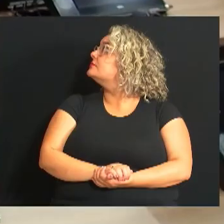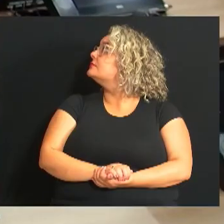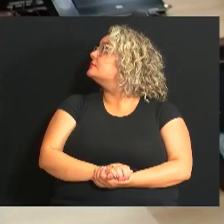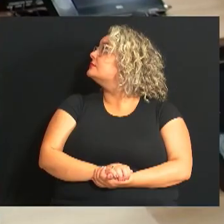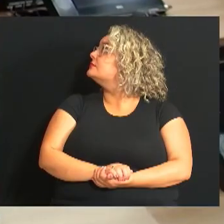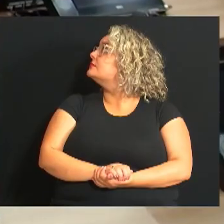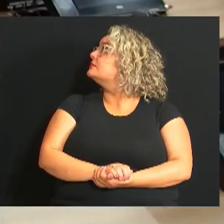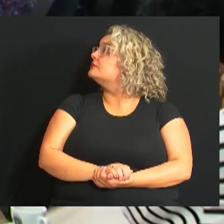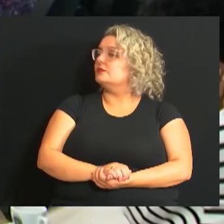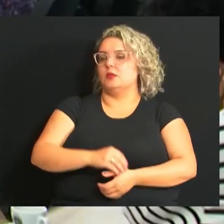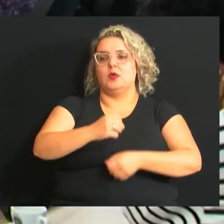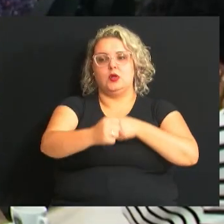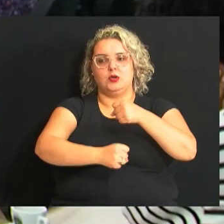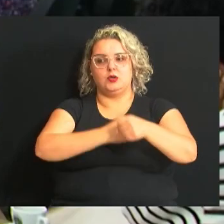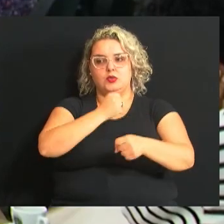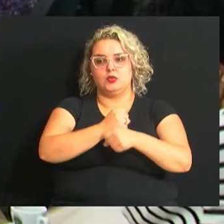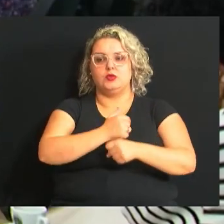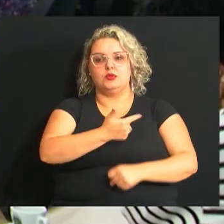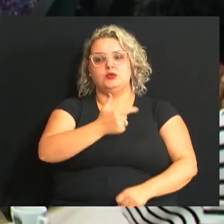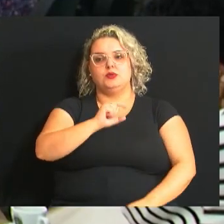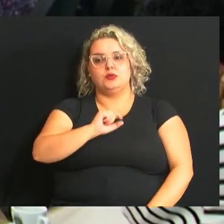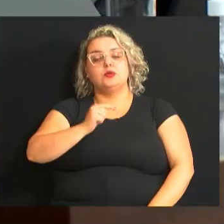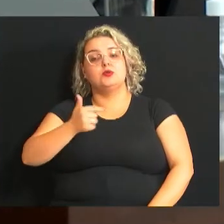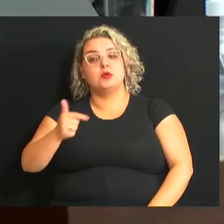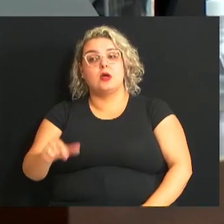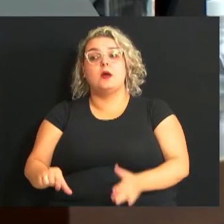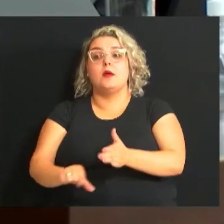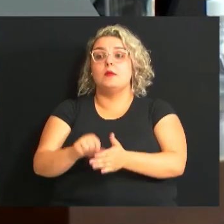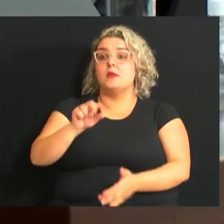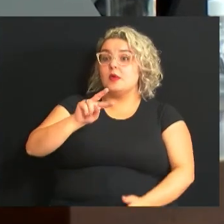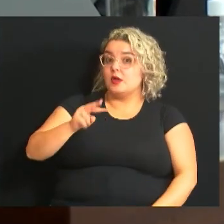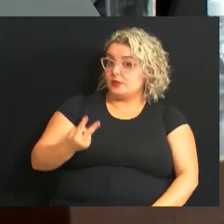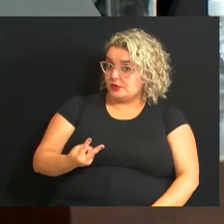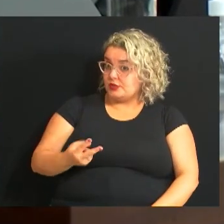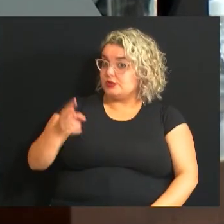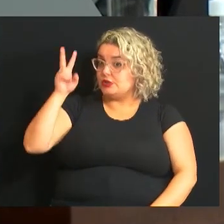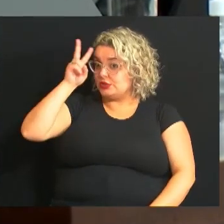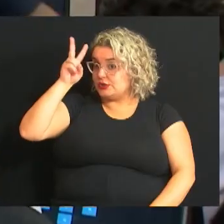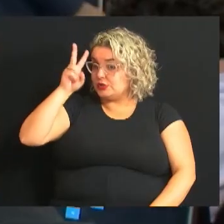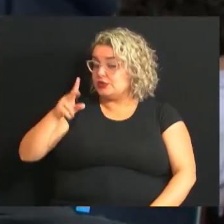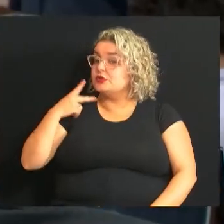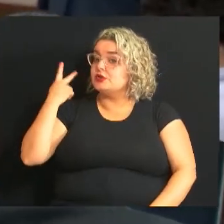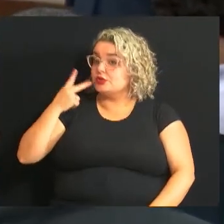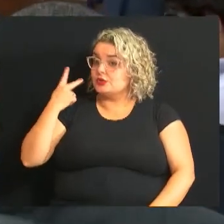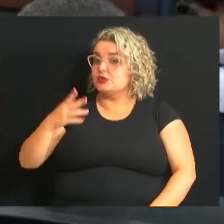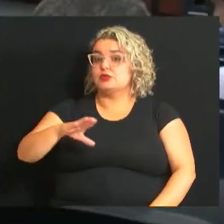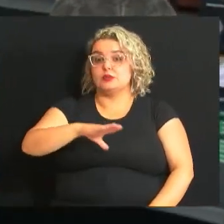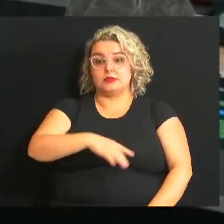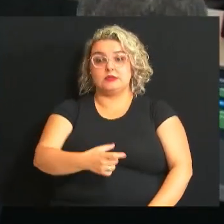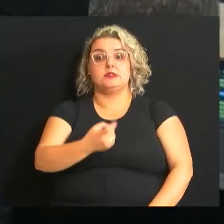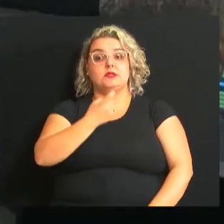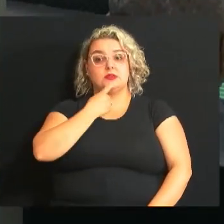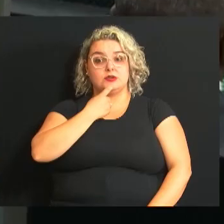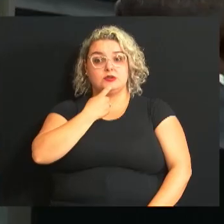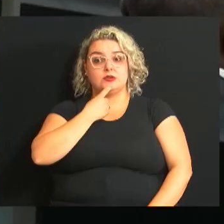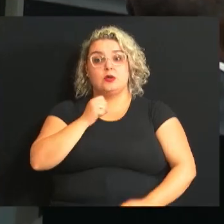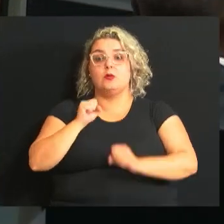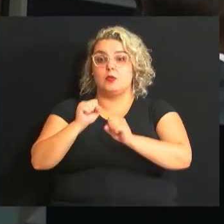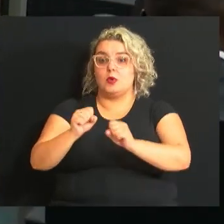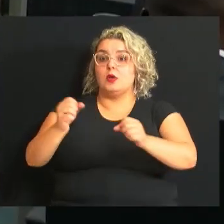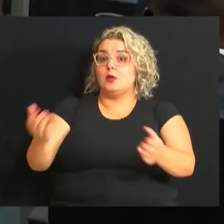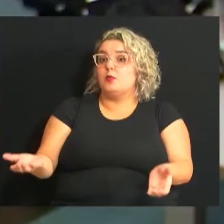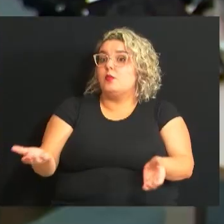No ano de 2022, foi a primeira vez na história que os parlamentares de Campinas puderam protocolar as